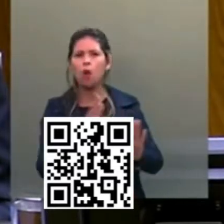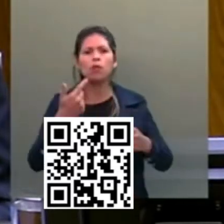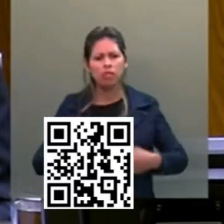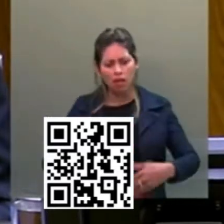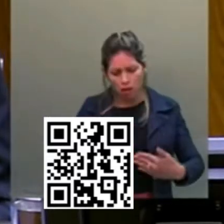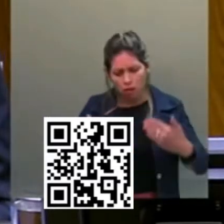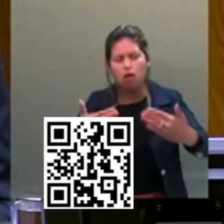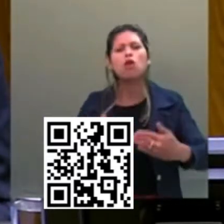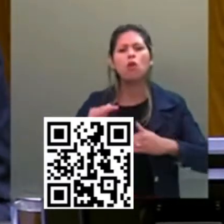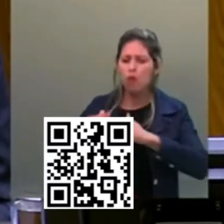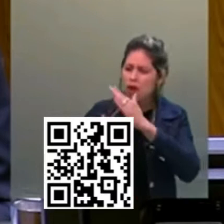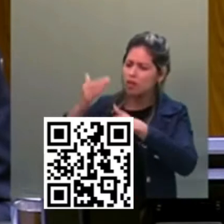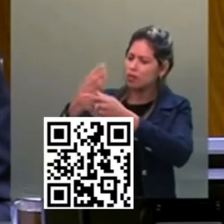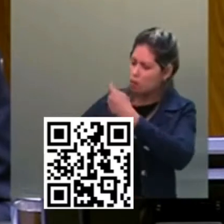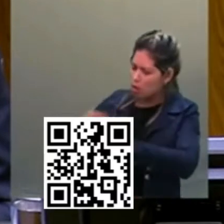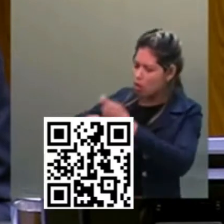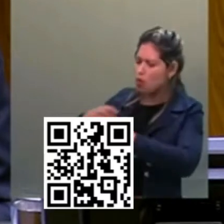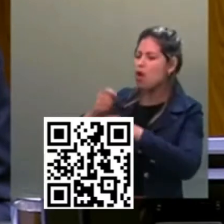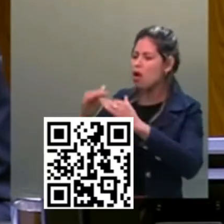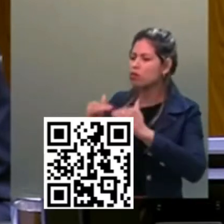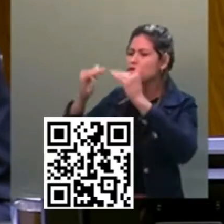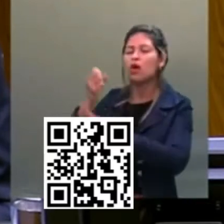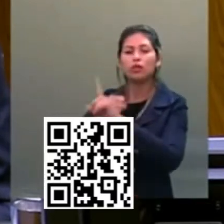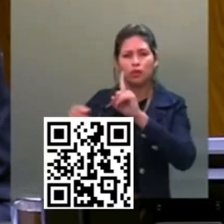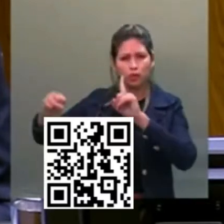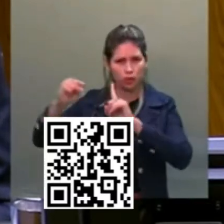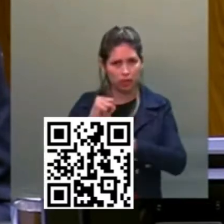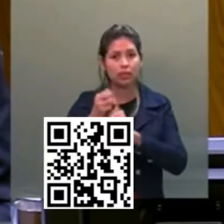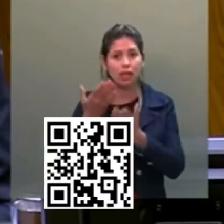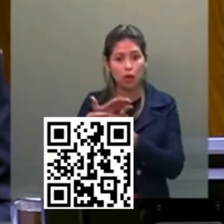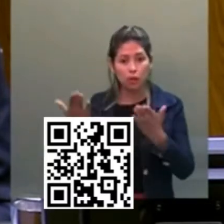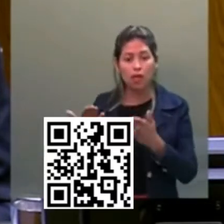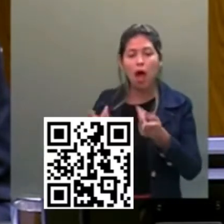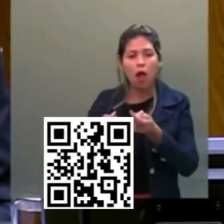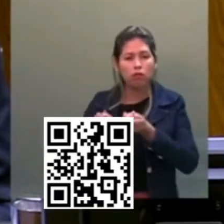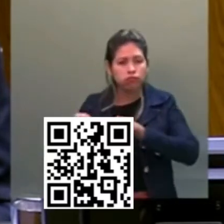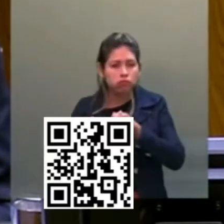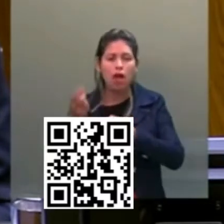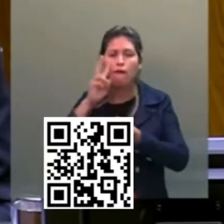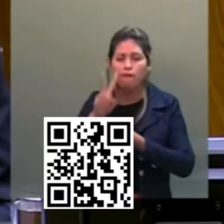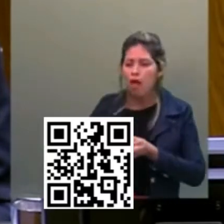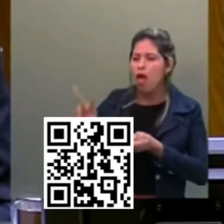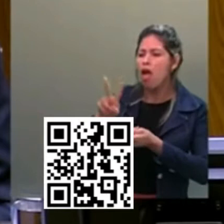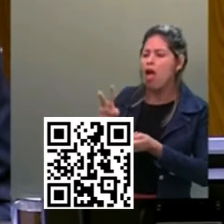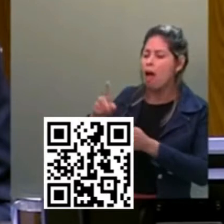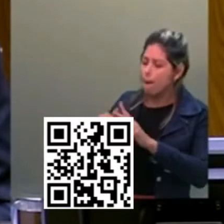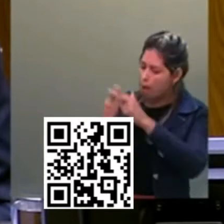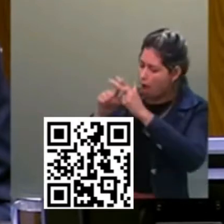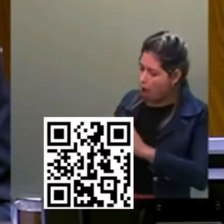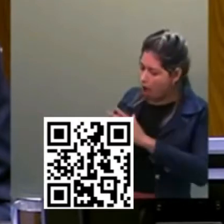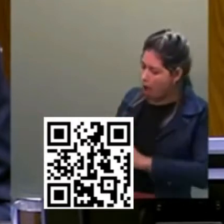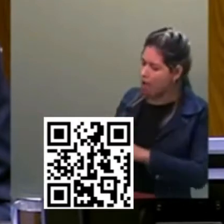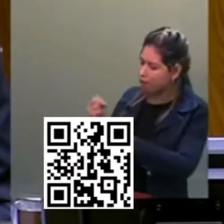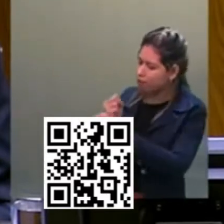pública, crescimento econômico e desenvolvimento social, e submeter ao crivo do Parlamento as reformas e as